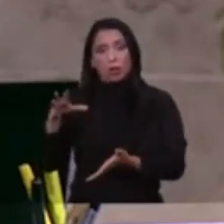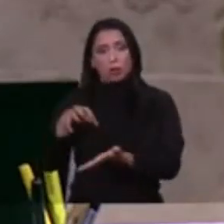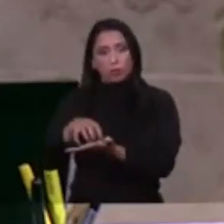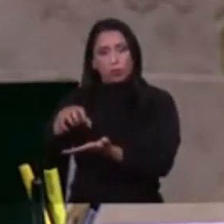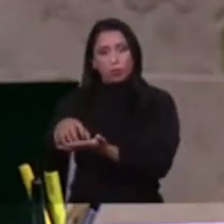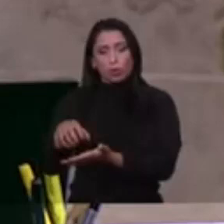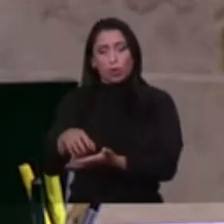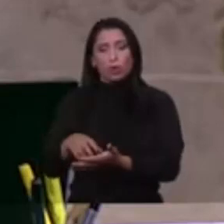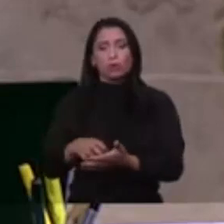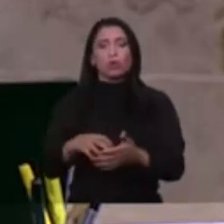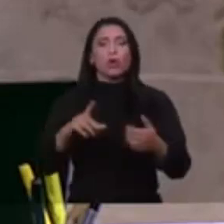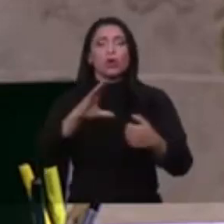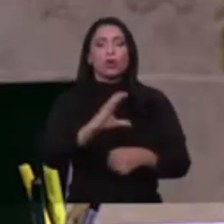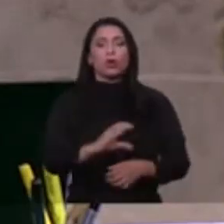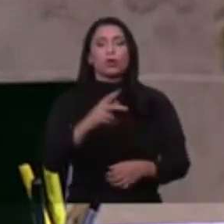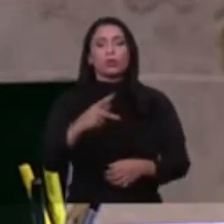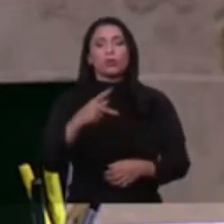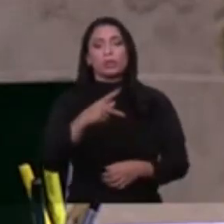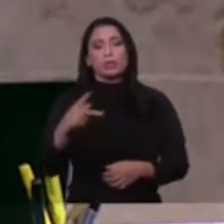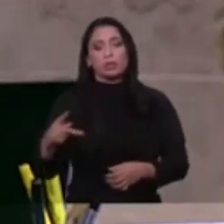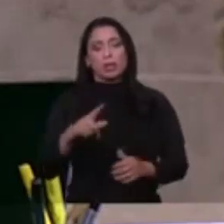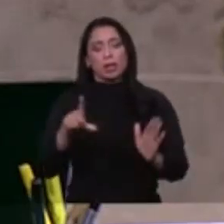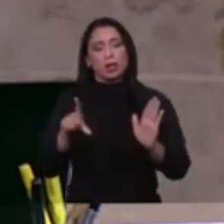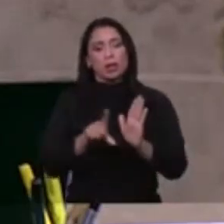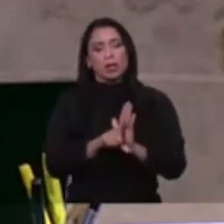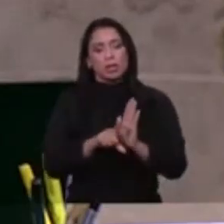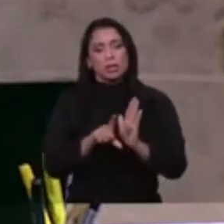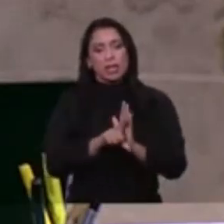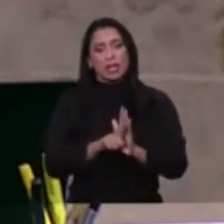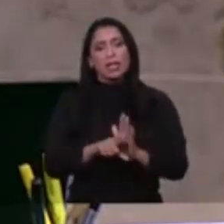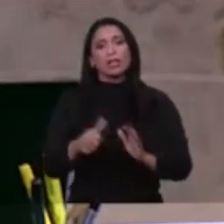artigo 62.1 da Lei nº